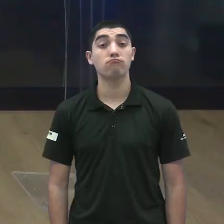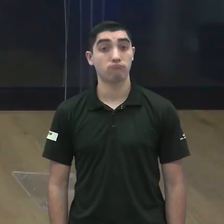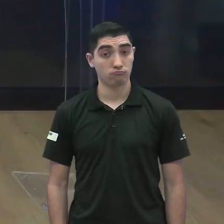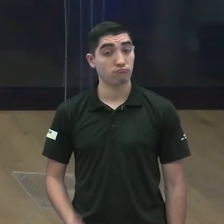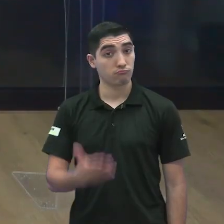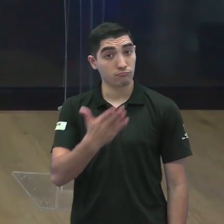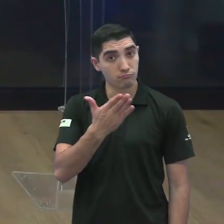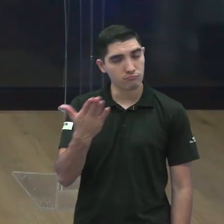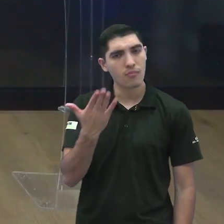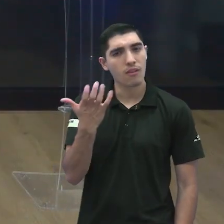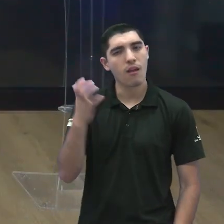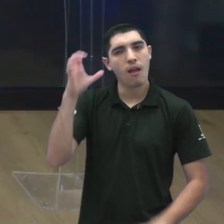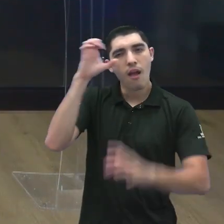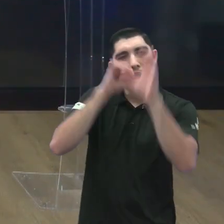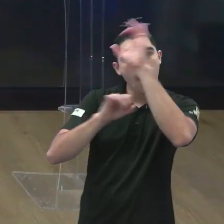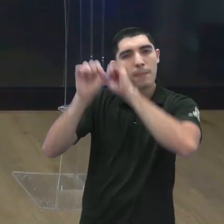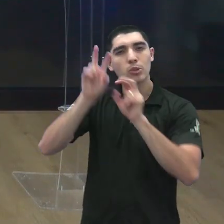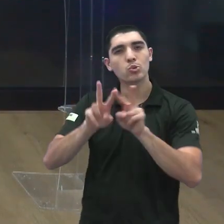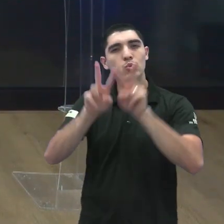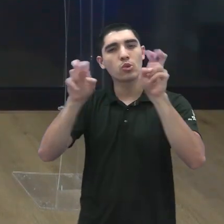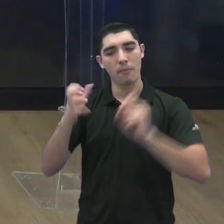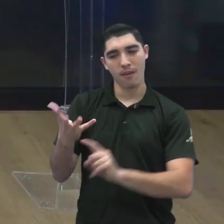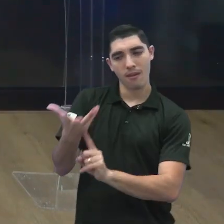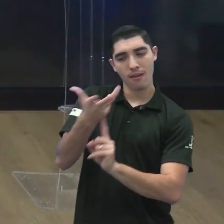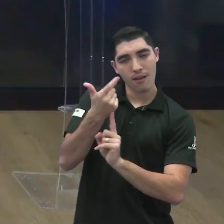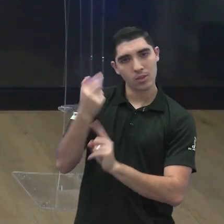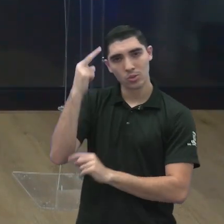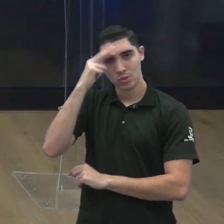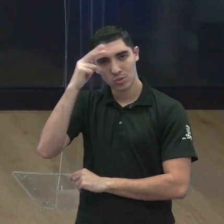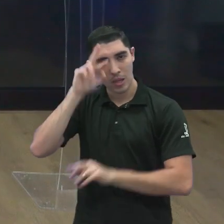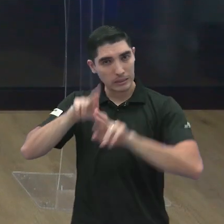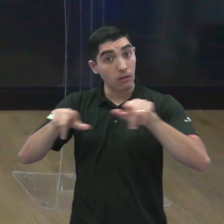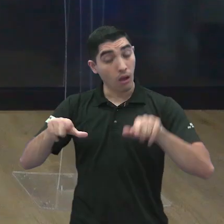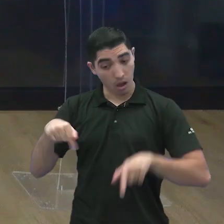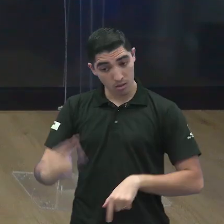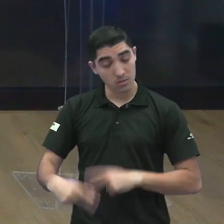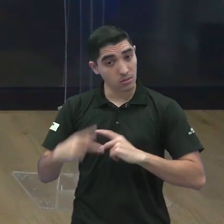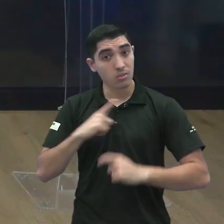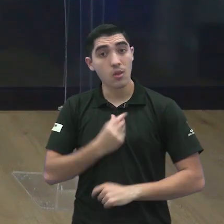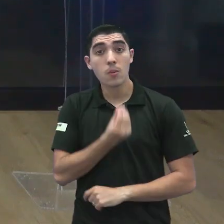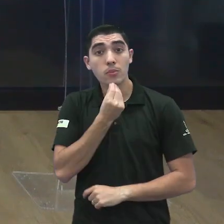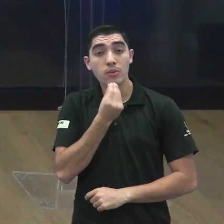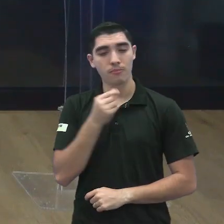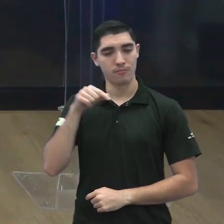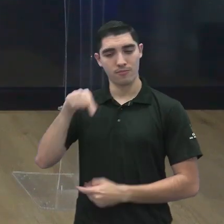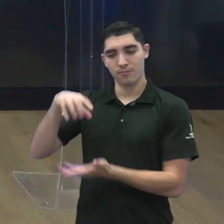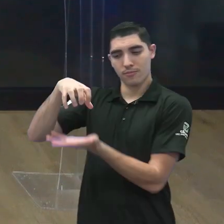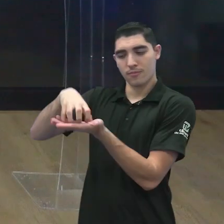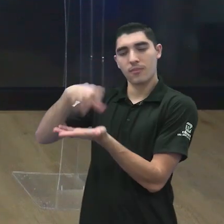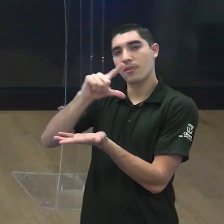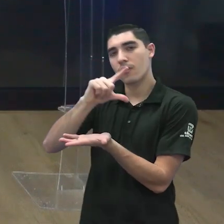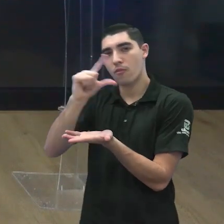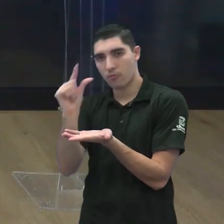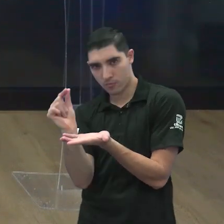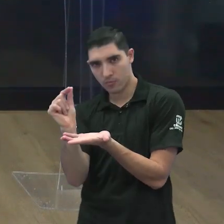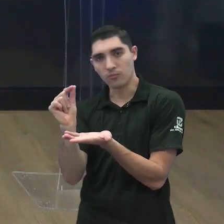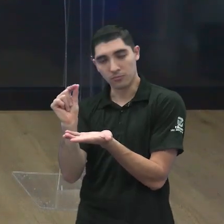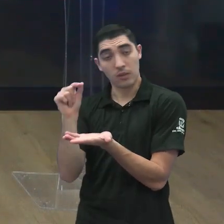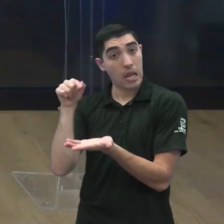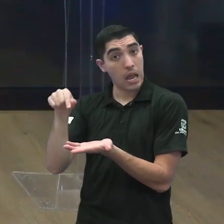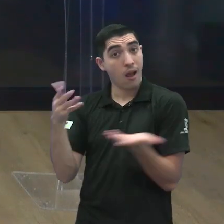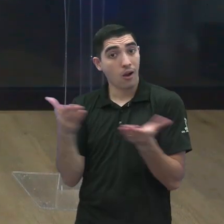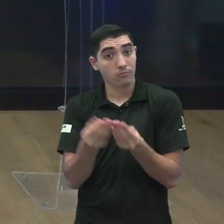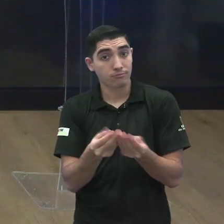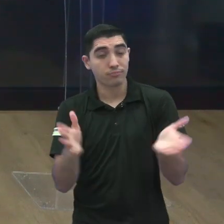Se você gosta de aprender sobre história da arte, tem oportunidade aqui em São José, viu? A Fundação Cultural Cassiano